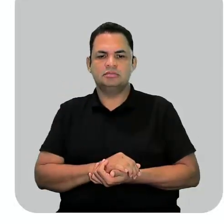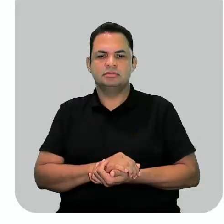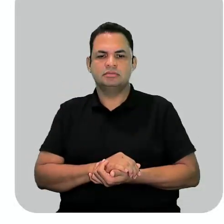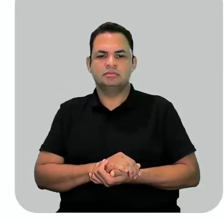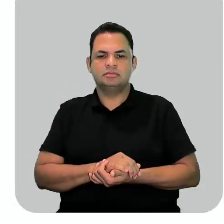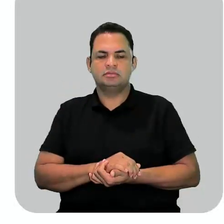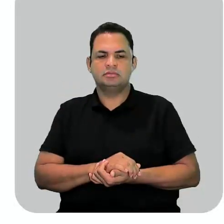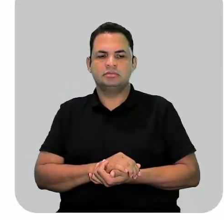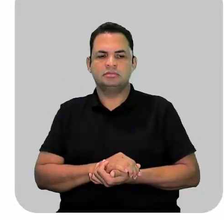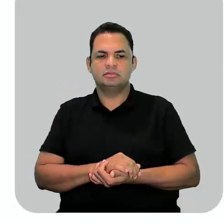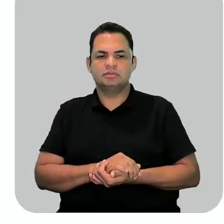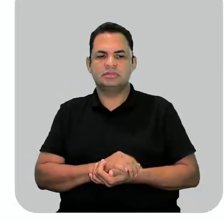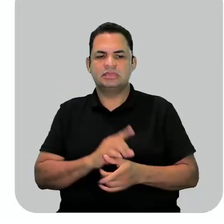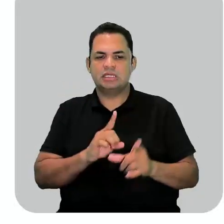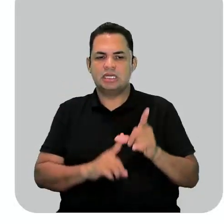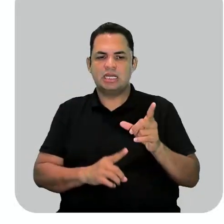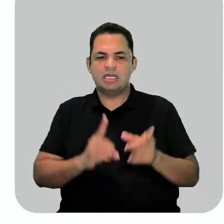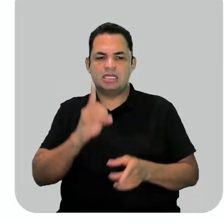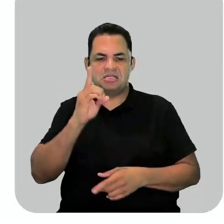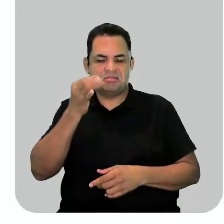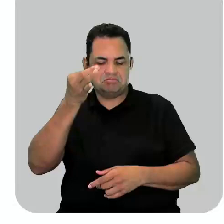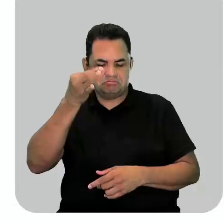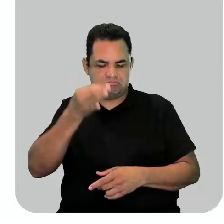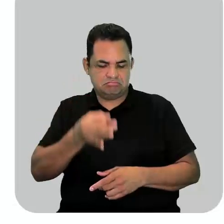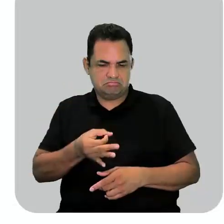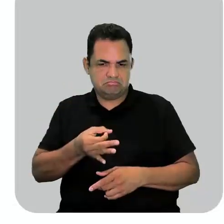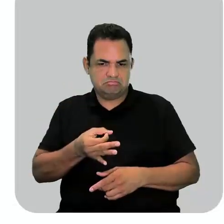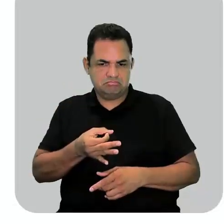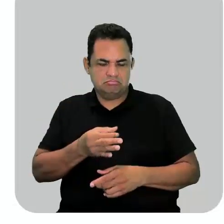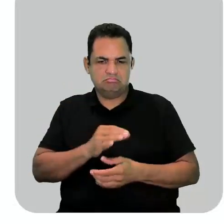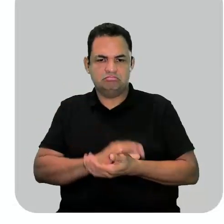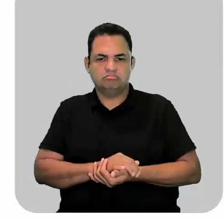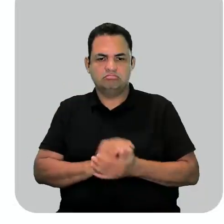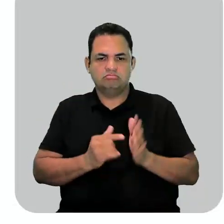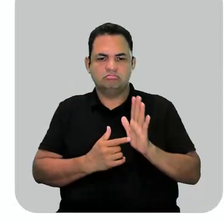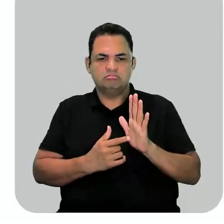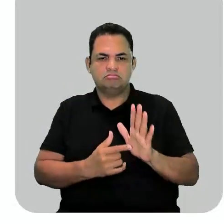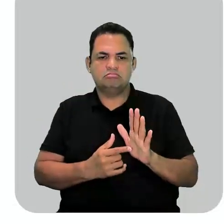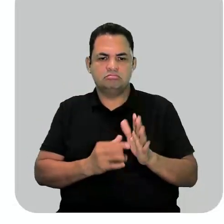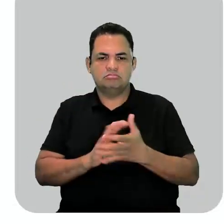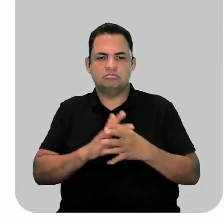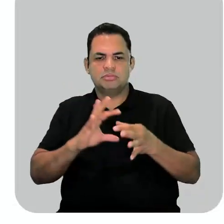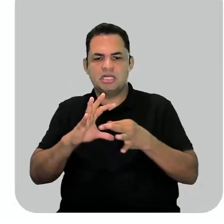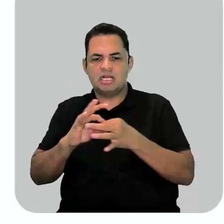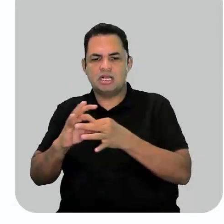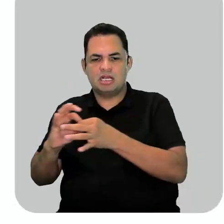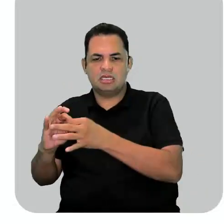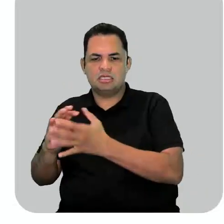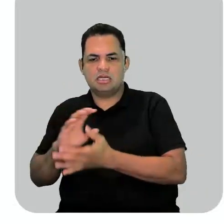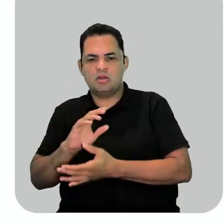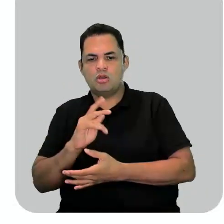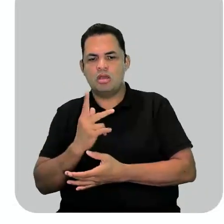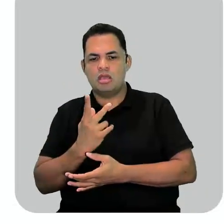D esteja realmente certa. Ela apresenta uma cadeia